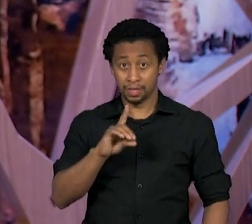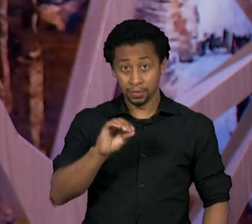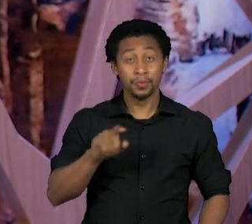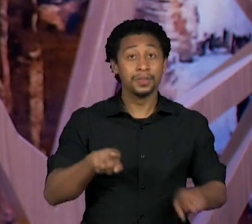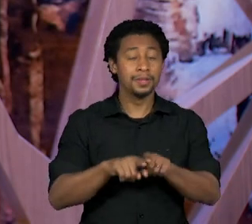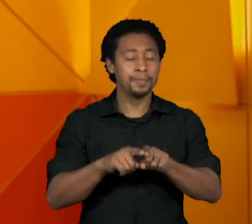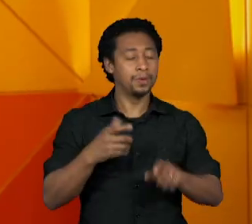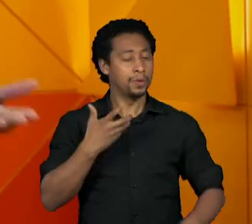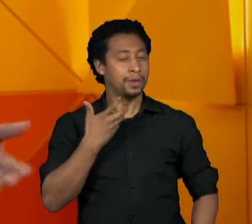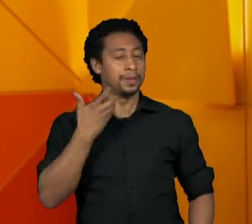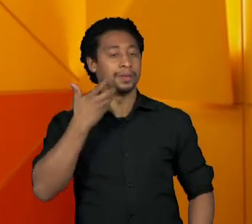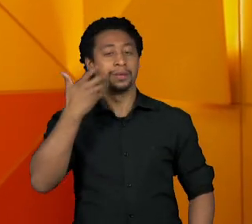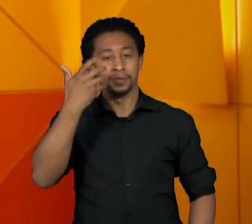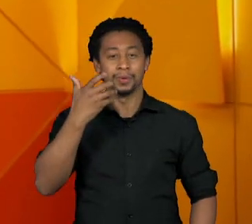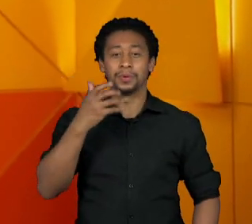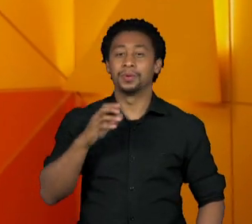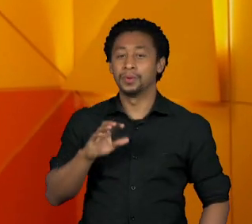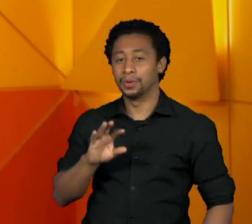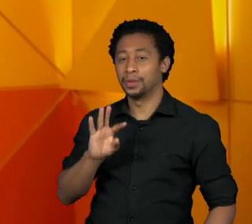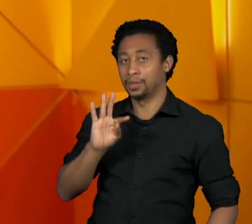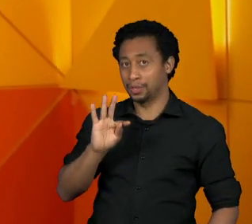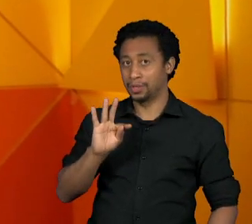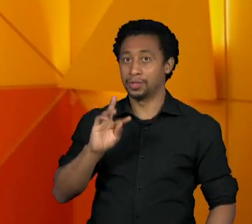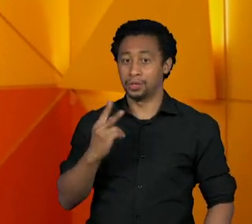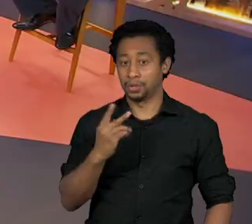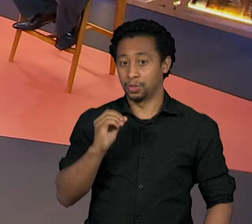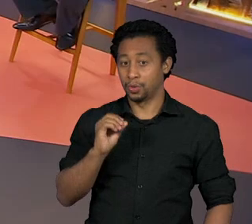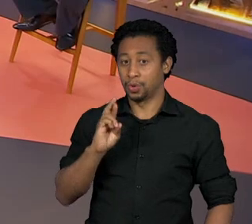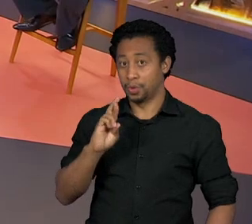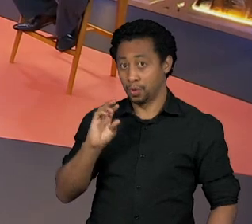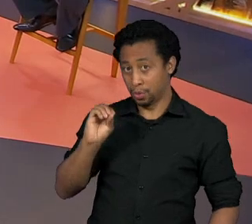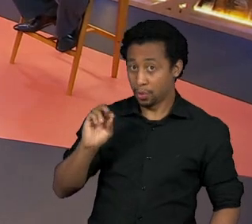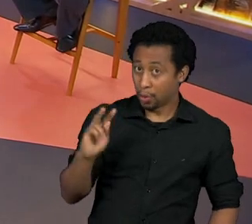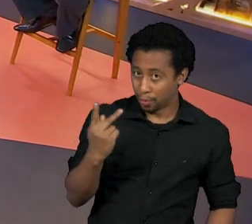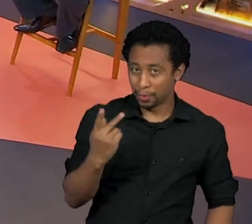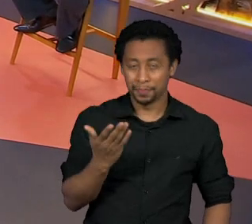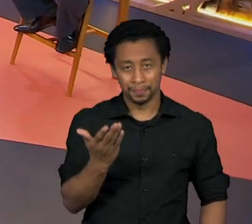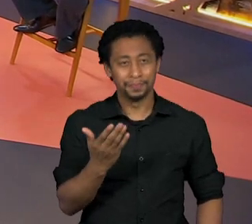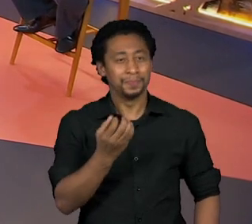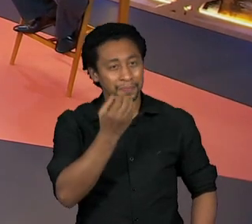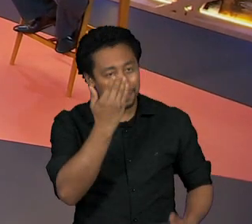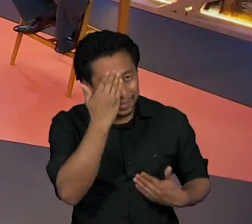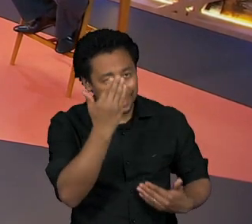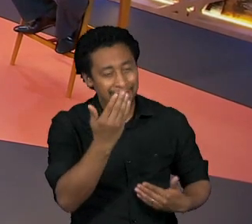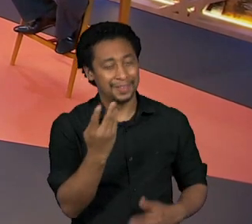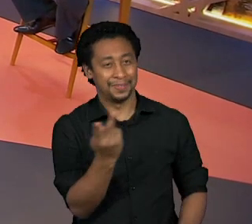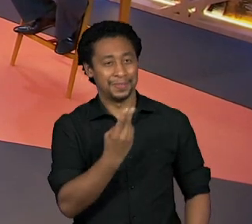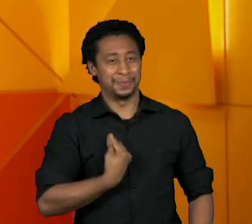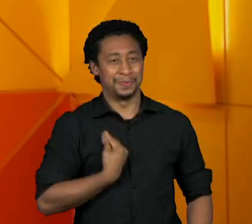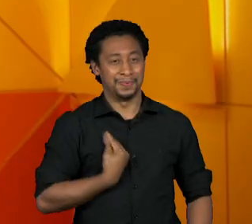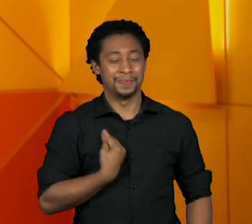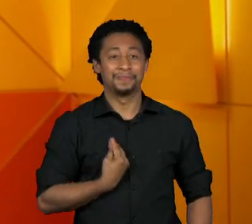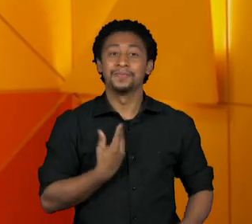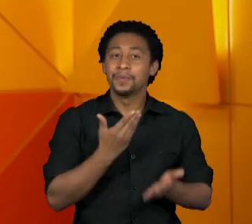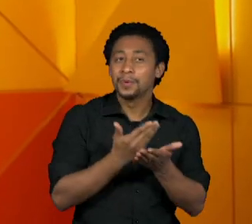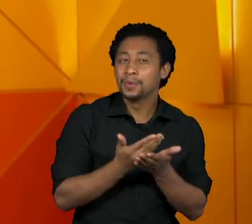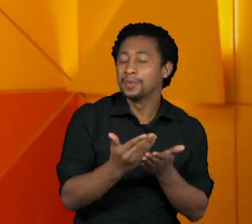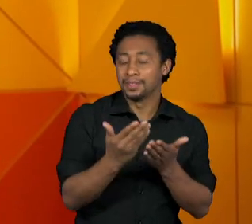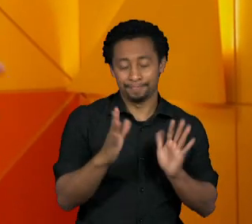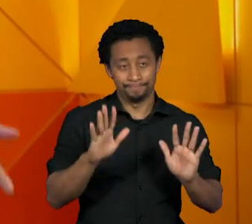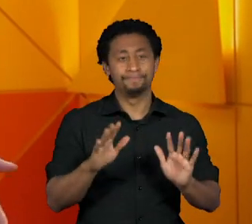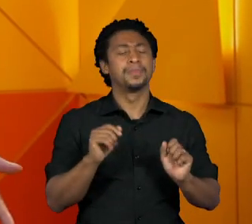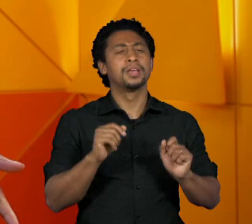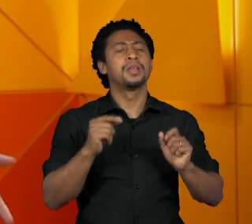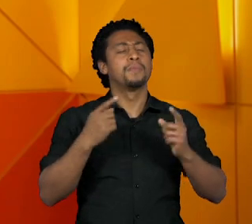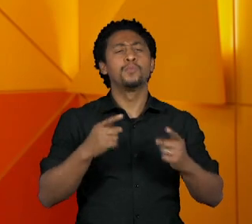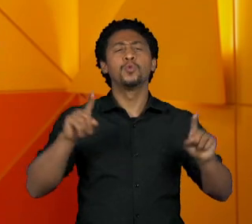de Souza. Boa noite, obrigada por vocês terem vindo. Toró, já vamos começar elucidando? A gente fala música clássica,